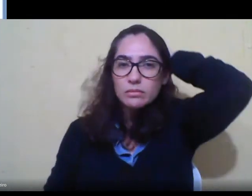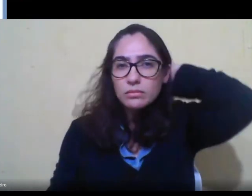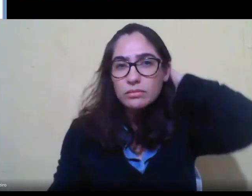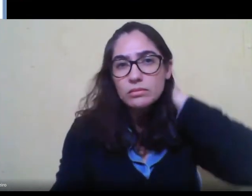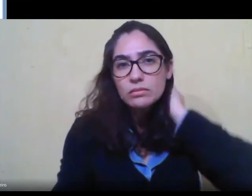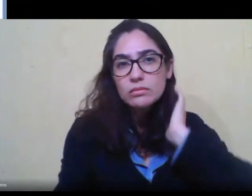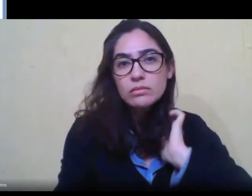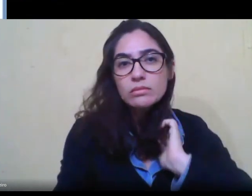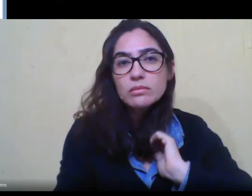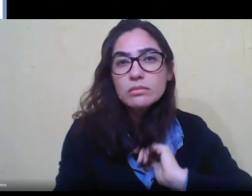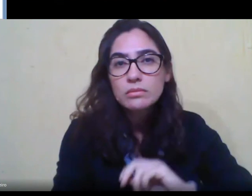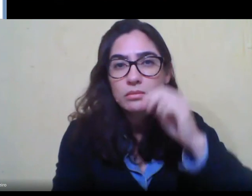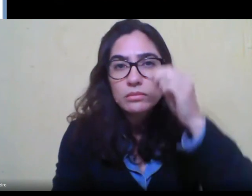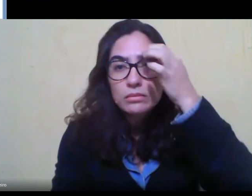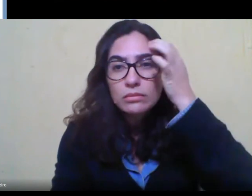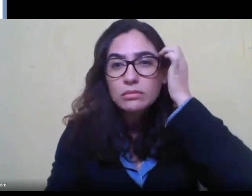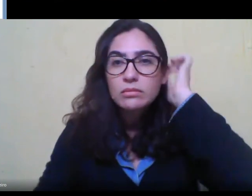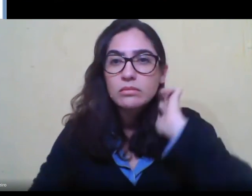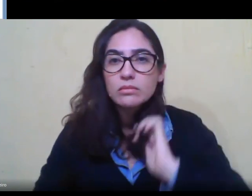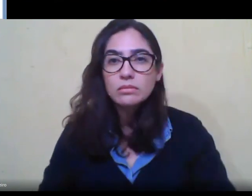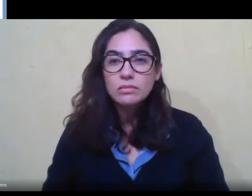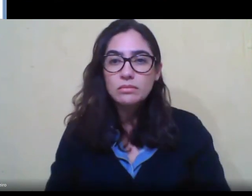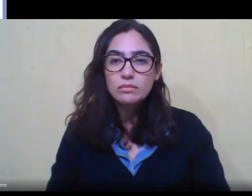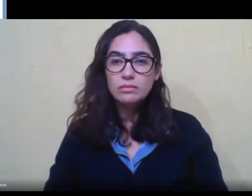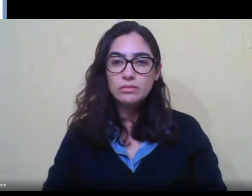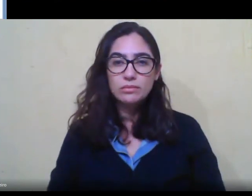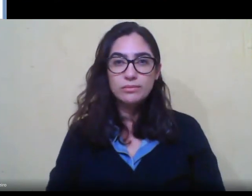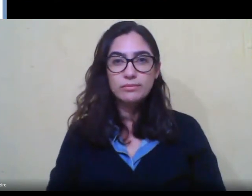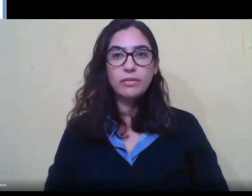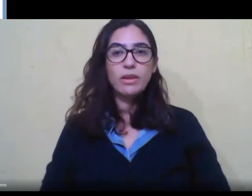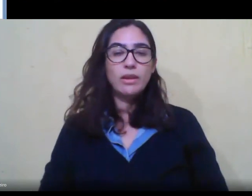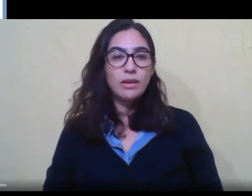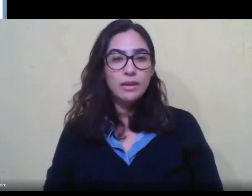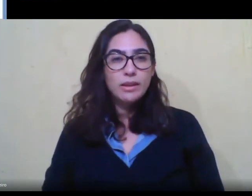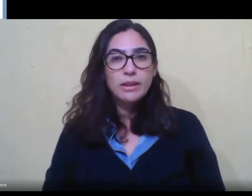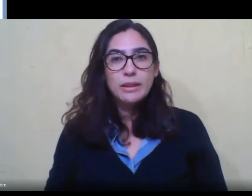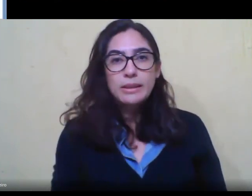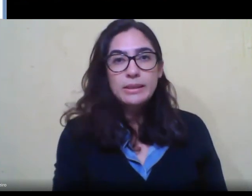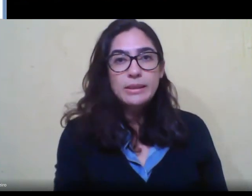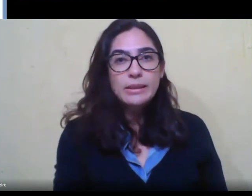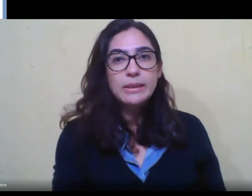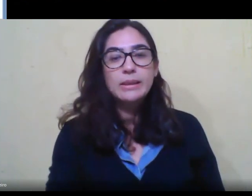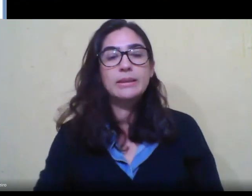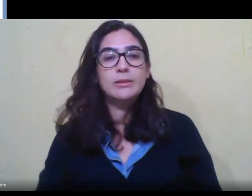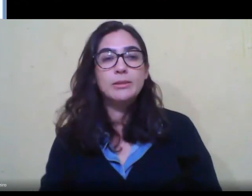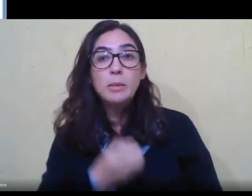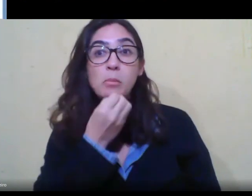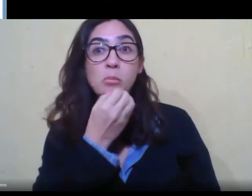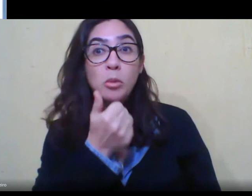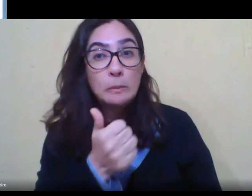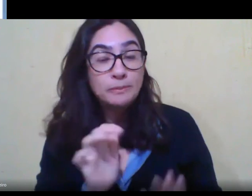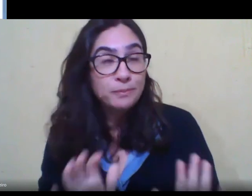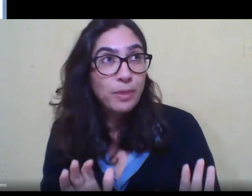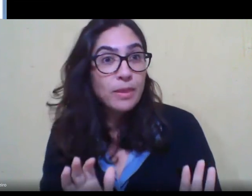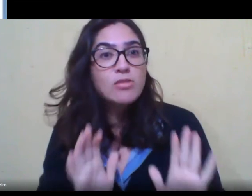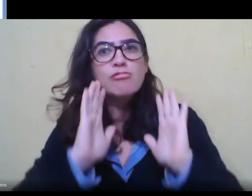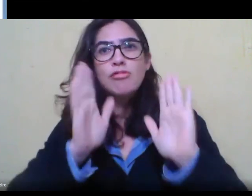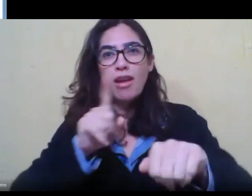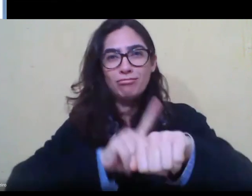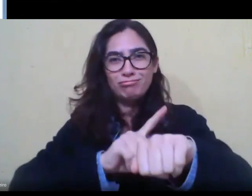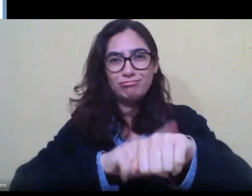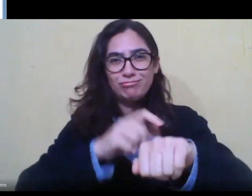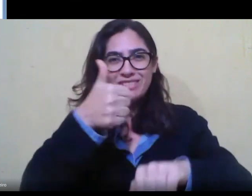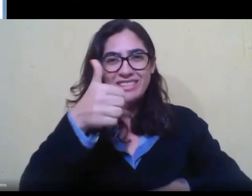Bom, pessoal, a gente está aqui já com as 10h40, né? Passamos um pouquinho. É, sobre os